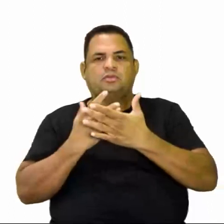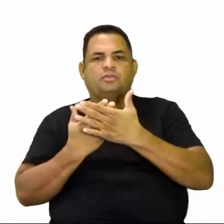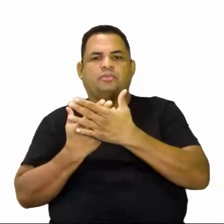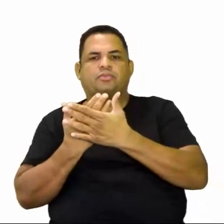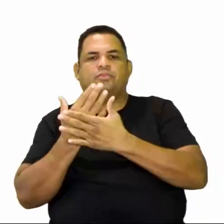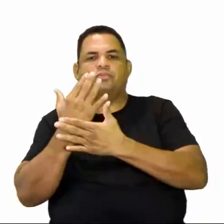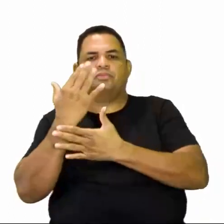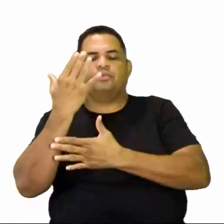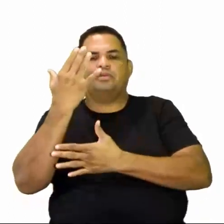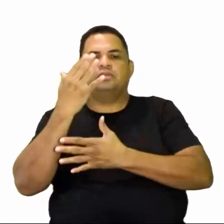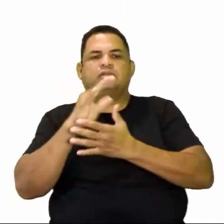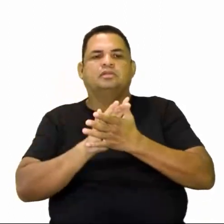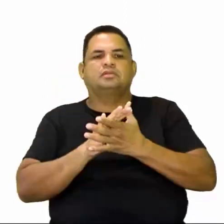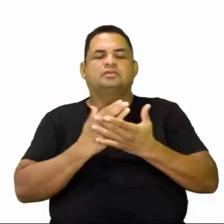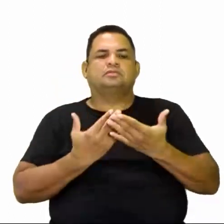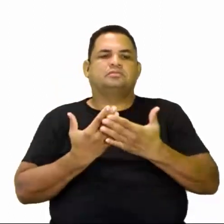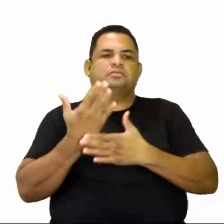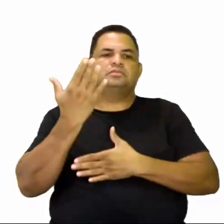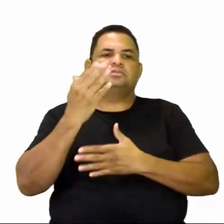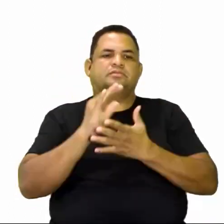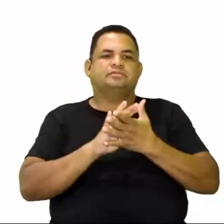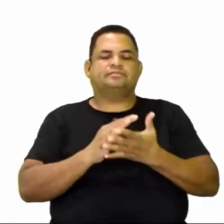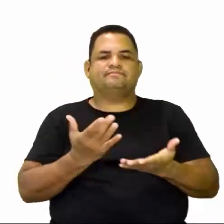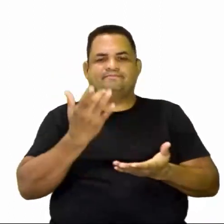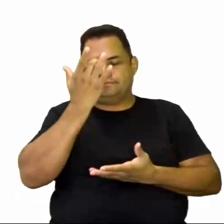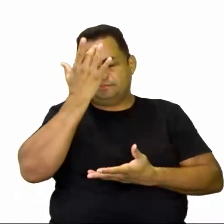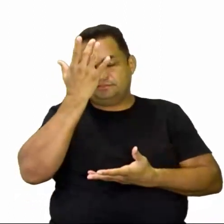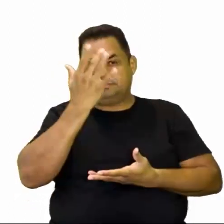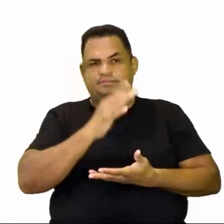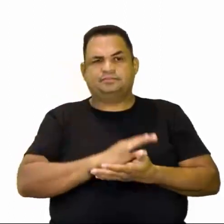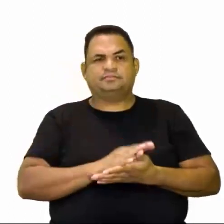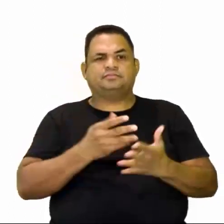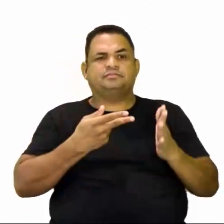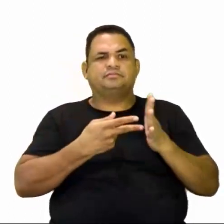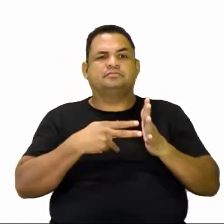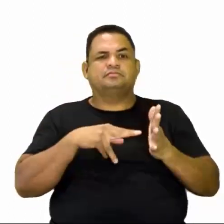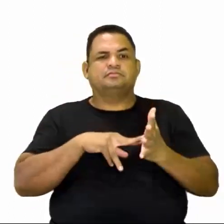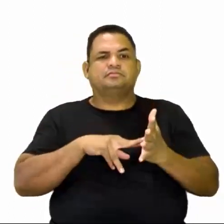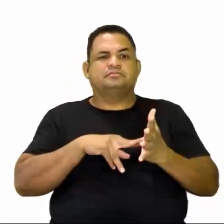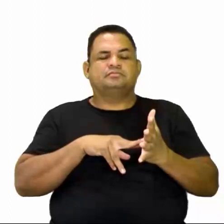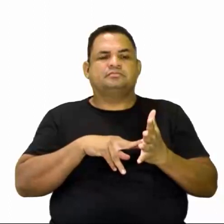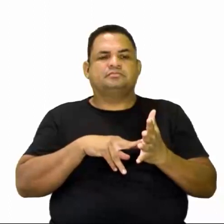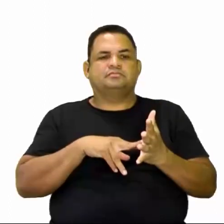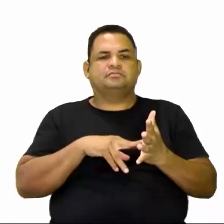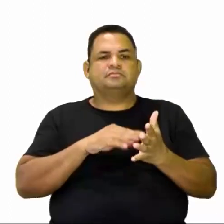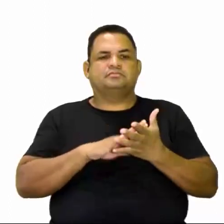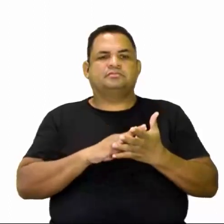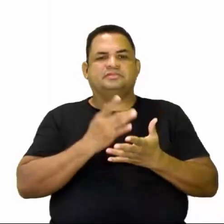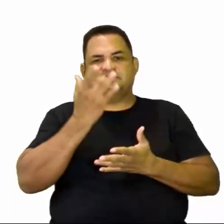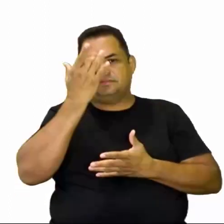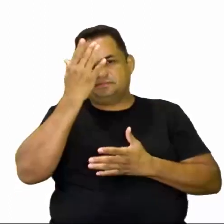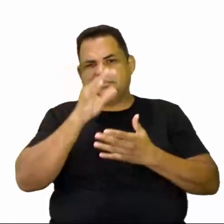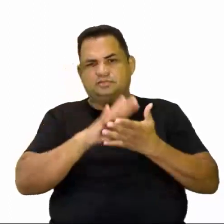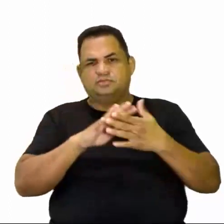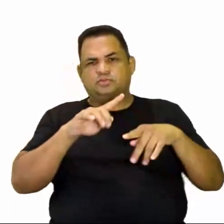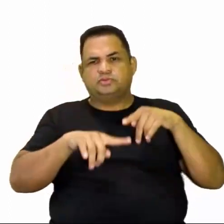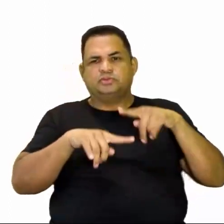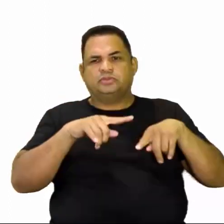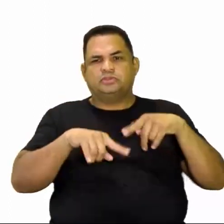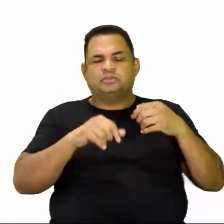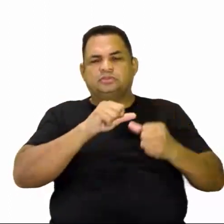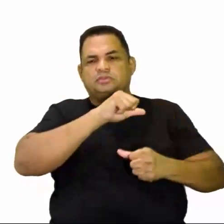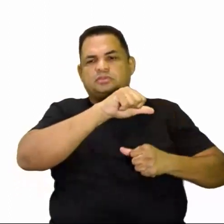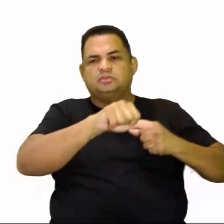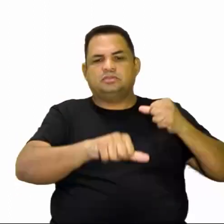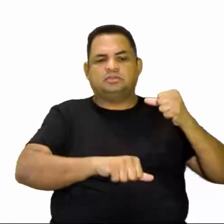né? Vaporizar facilmente. Significa maior facilidade do produto